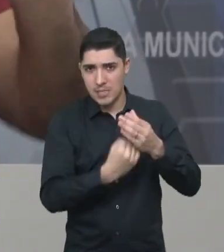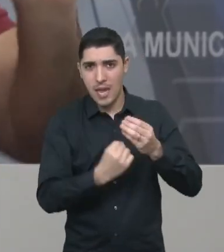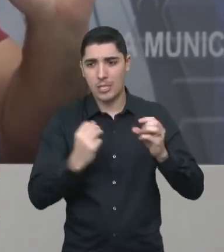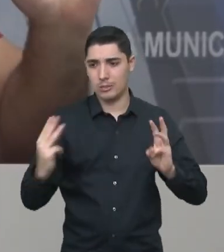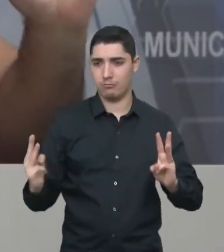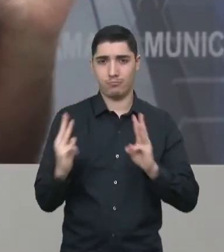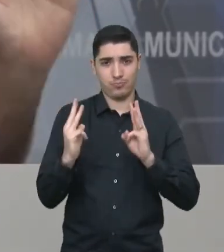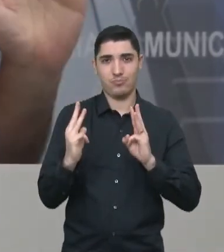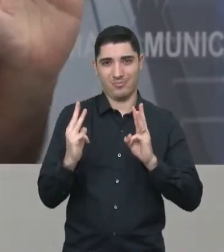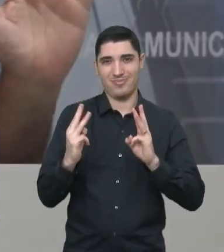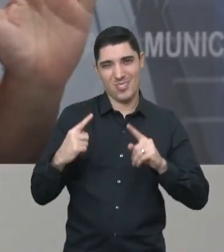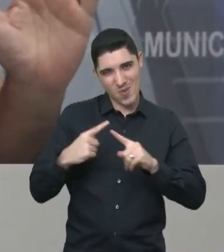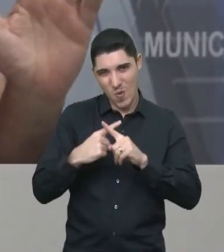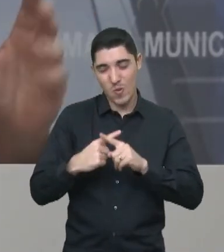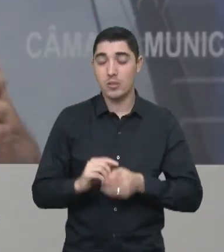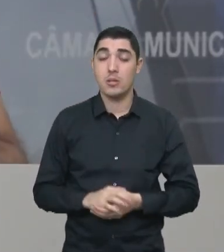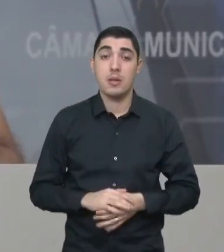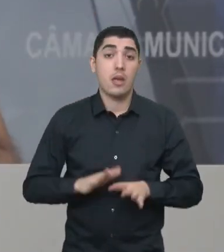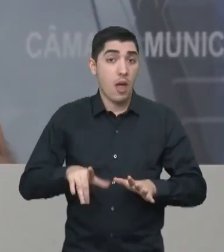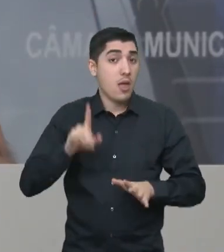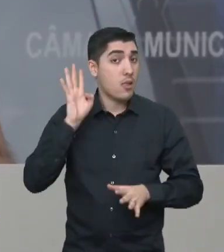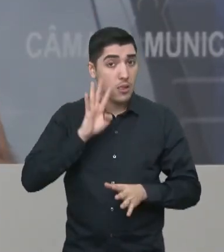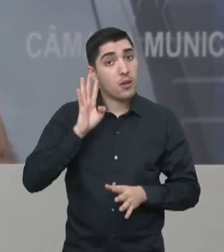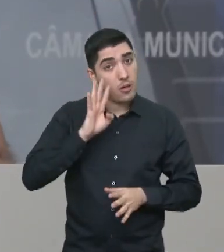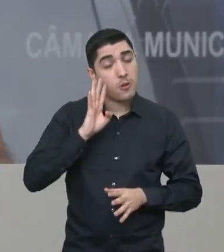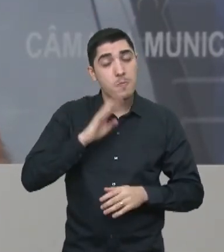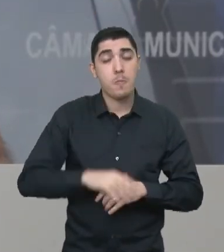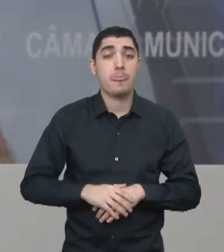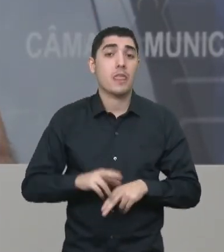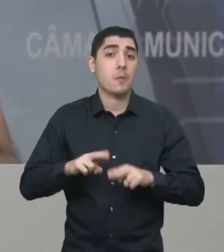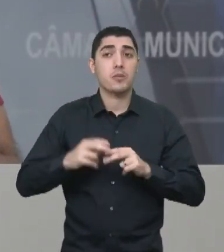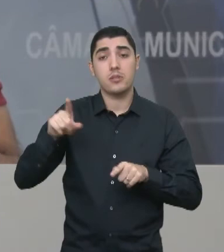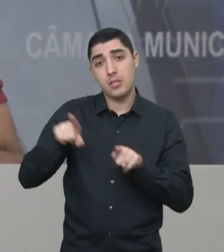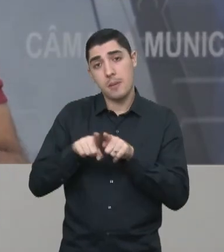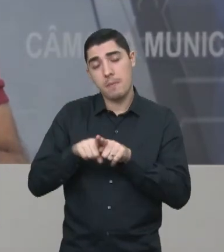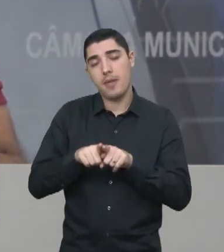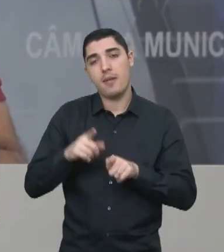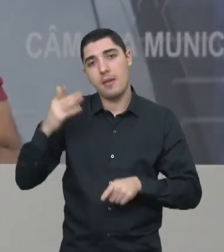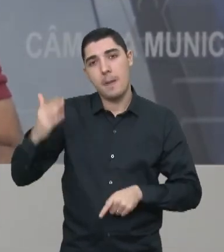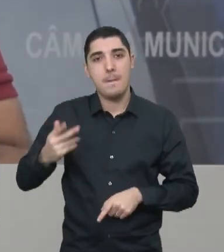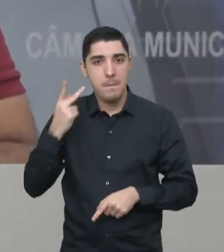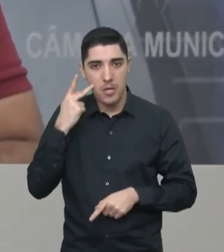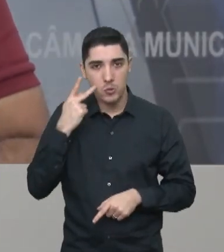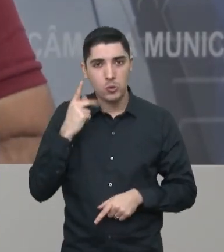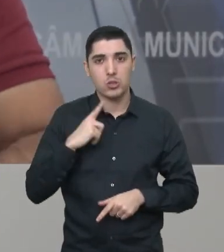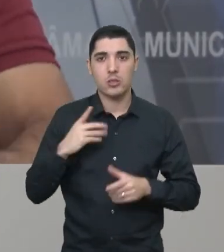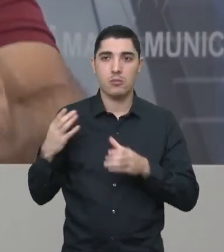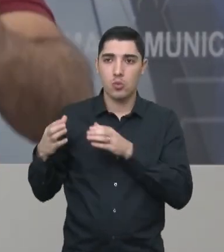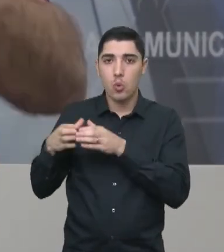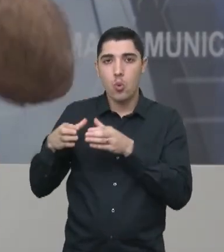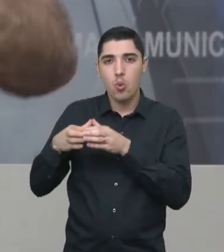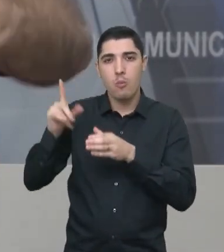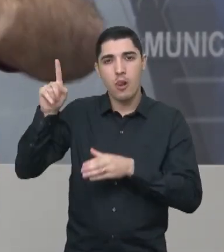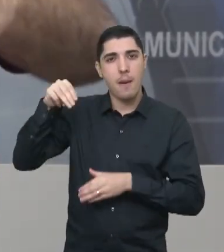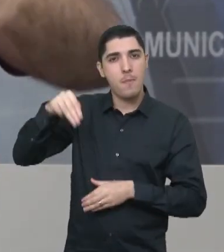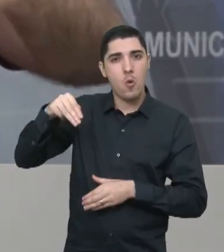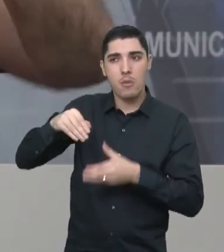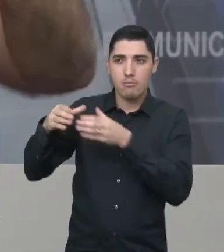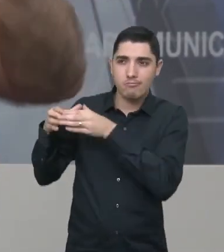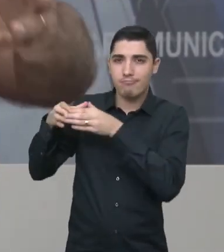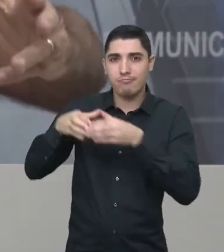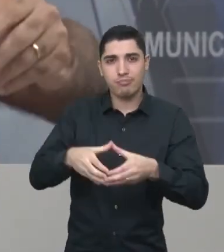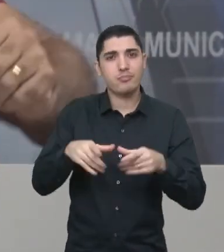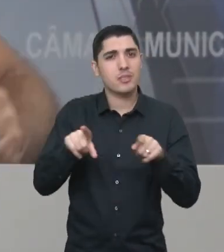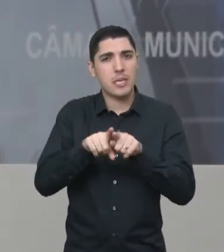vai ampliando, isso que é bacana. E aí, Rafael Pascucci, por exemplo, vereador, trouxe lá sua equipe que treina lá no Poliesportivo do Morumbi, de